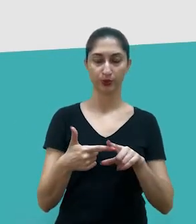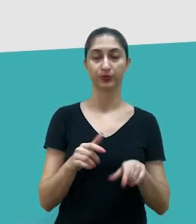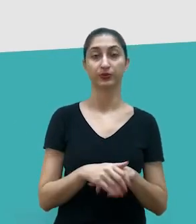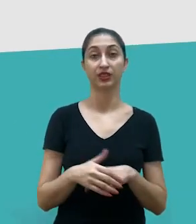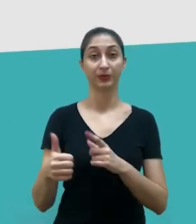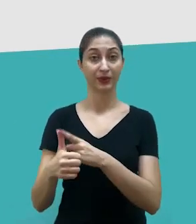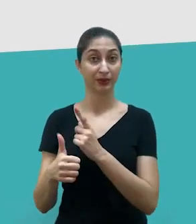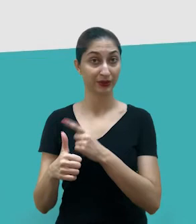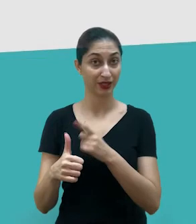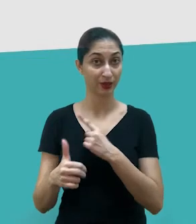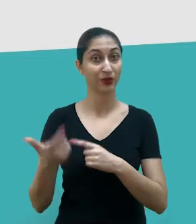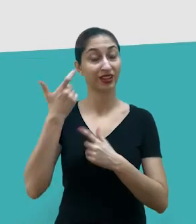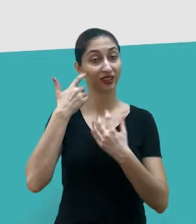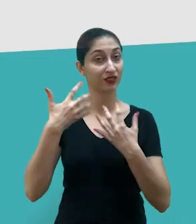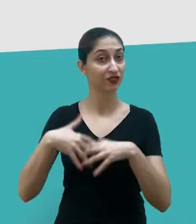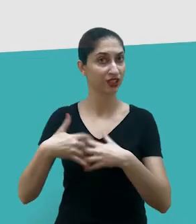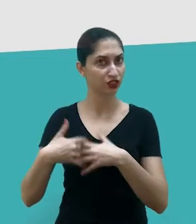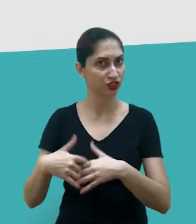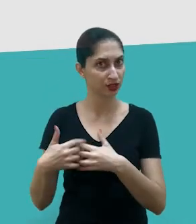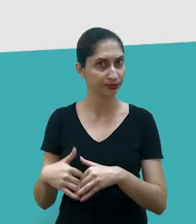é repensar,